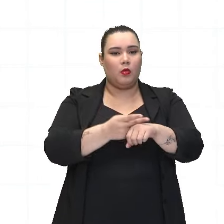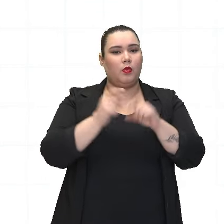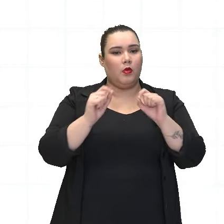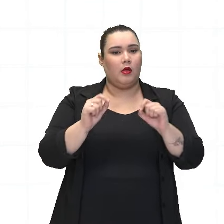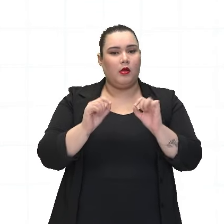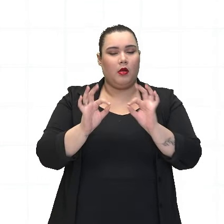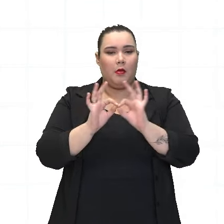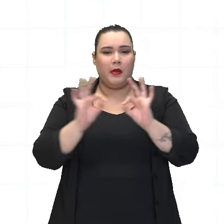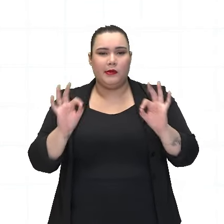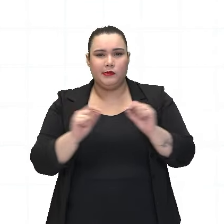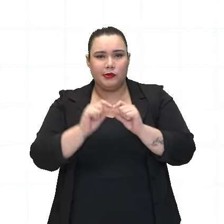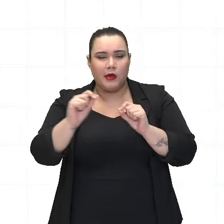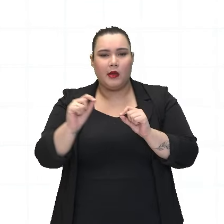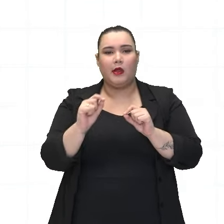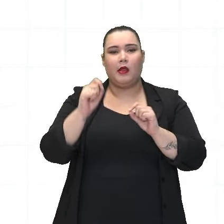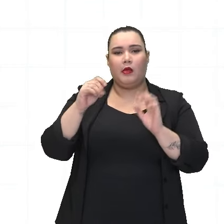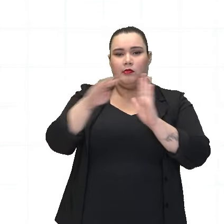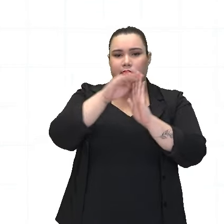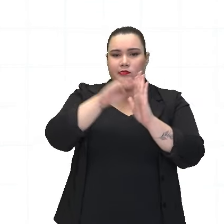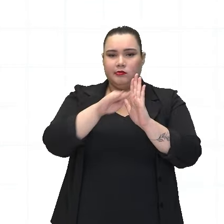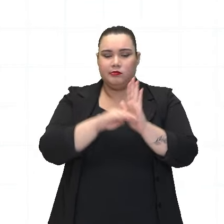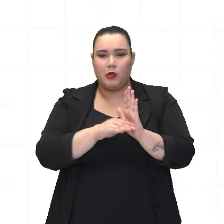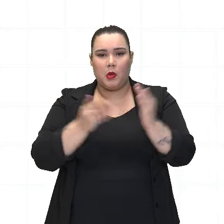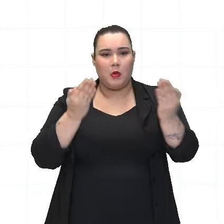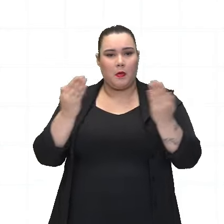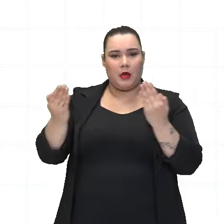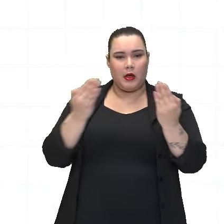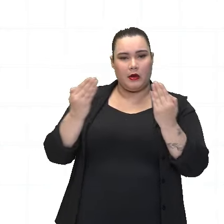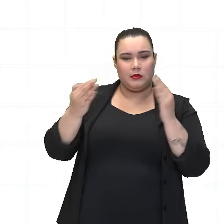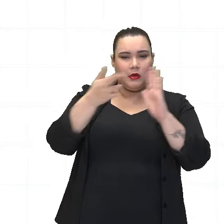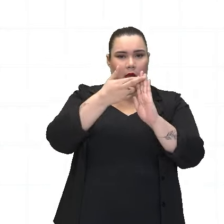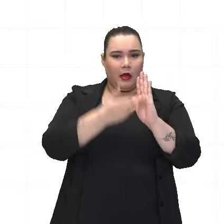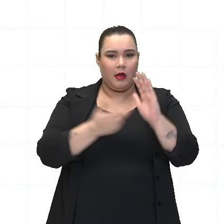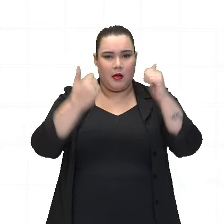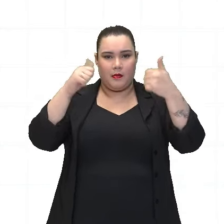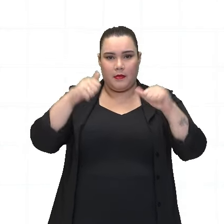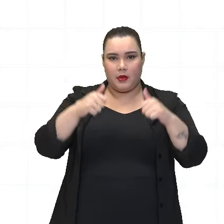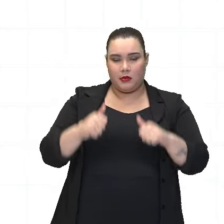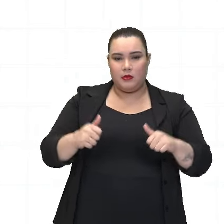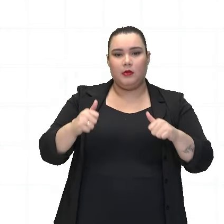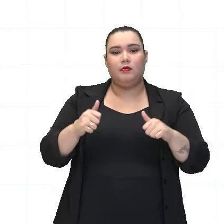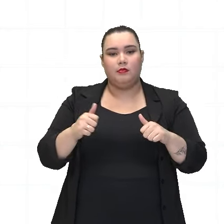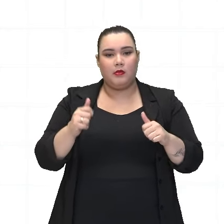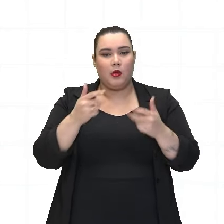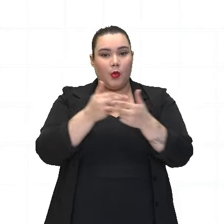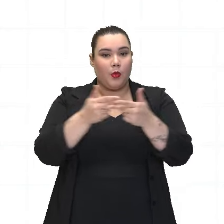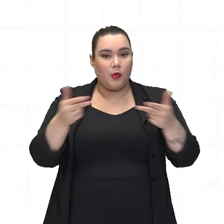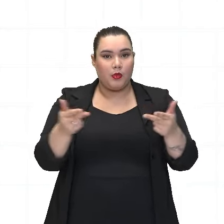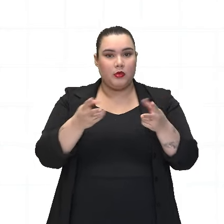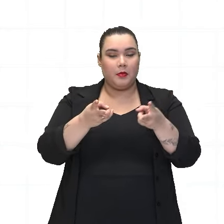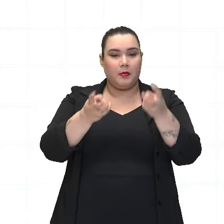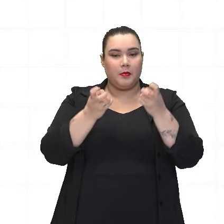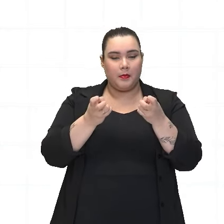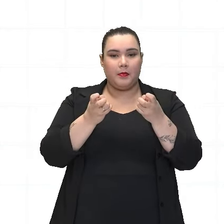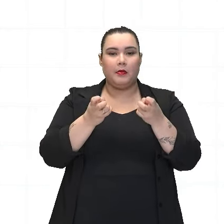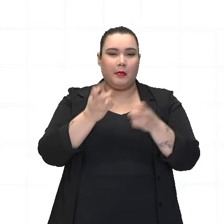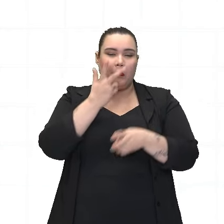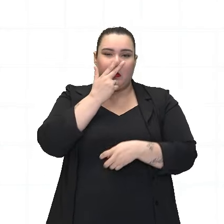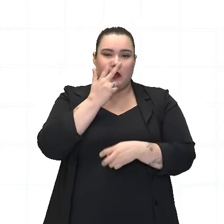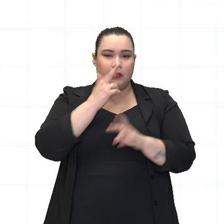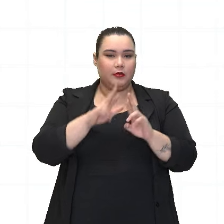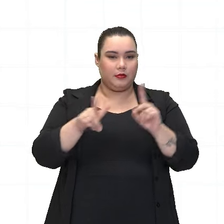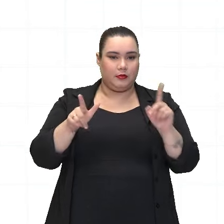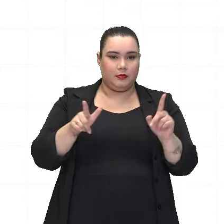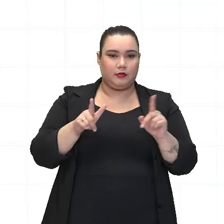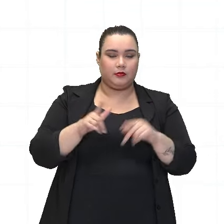medidas, padrões, critérios de comparação e de avaliação para as coisas que parecem